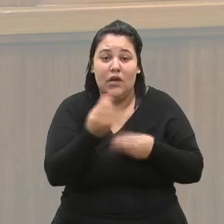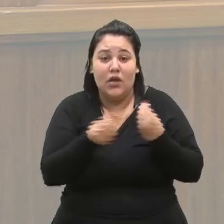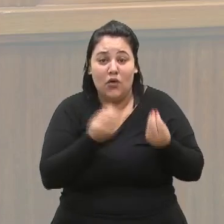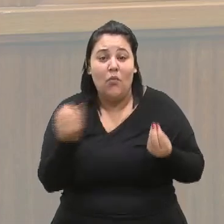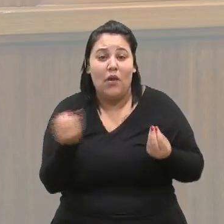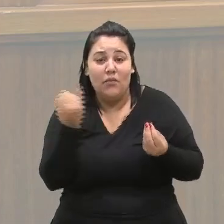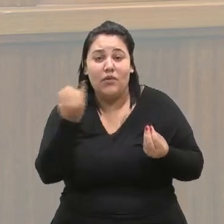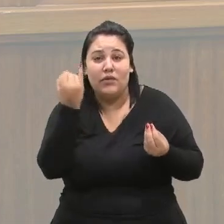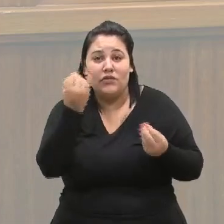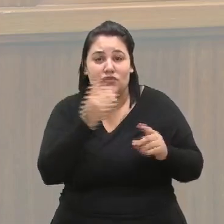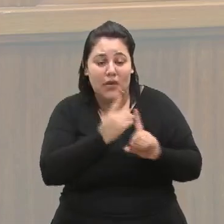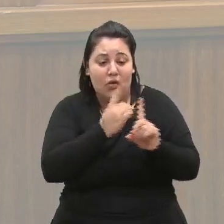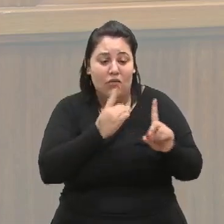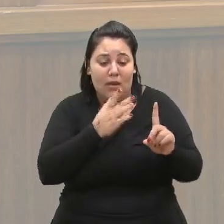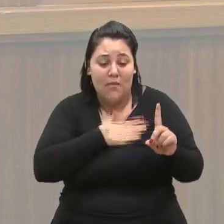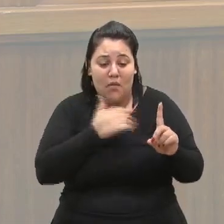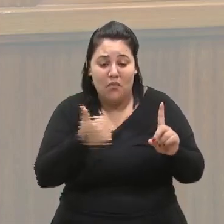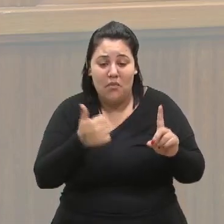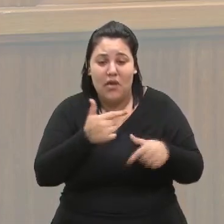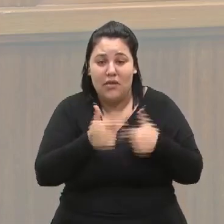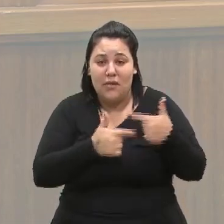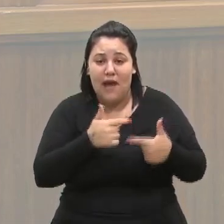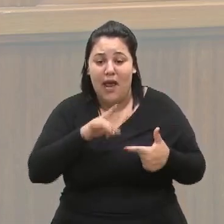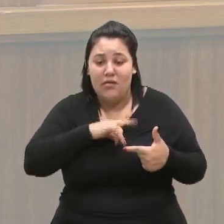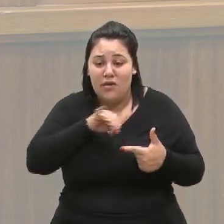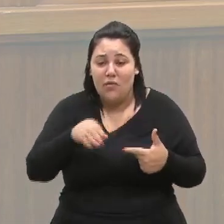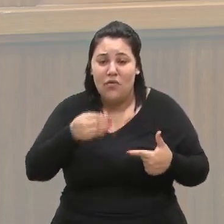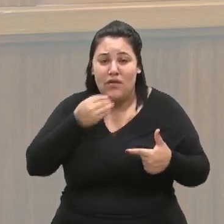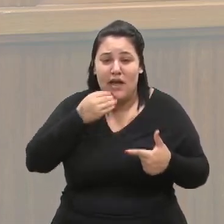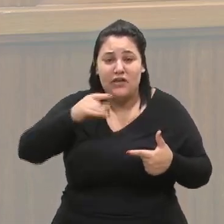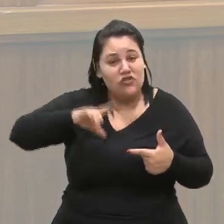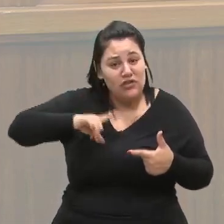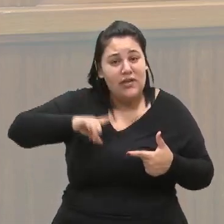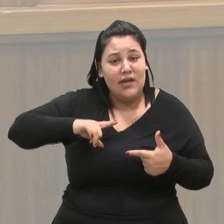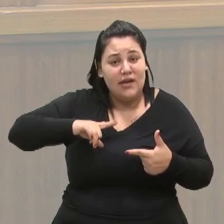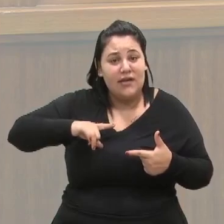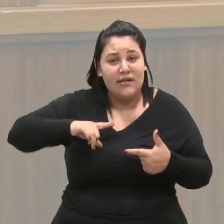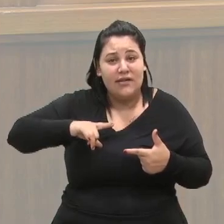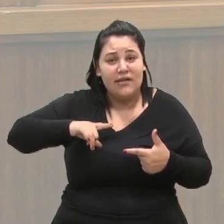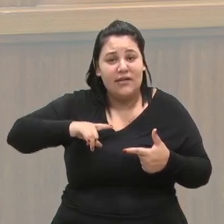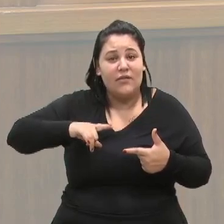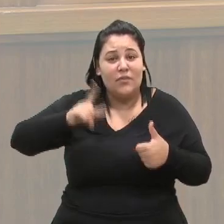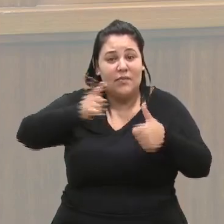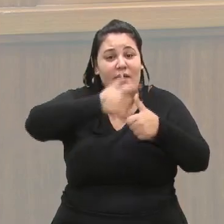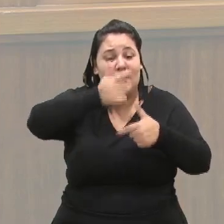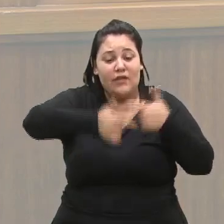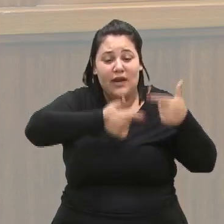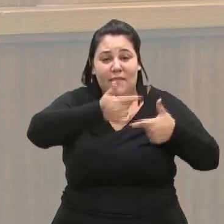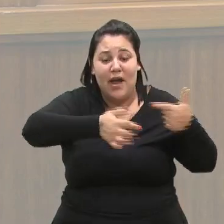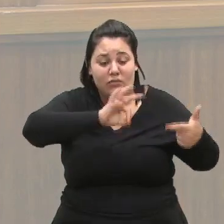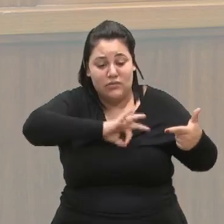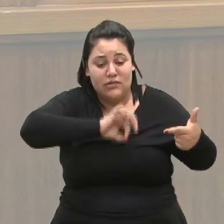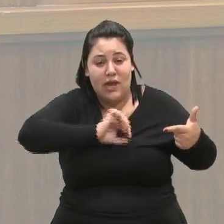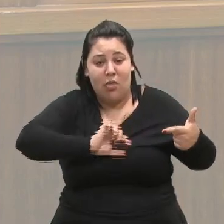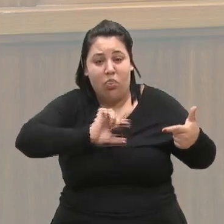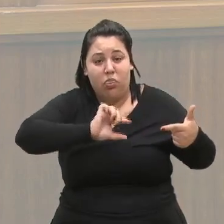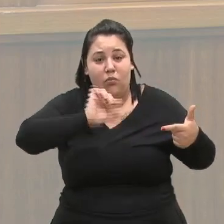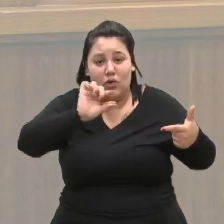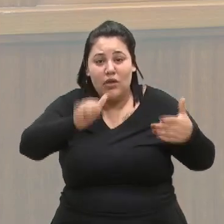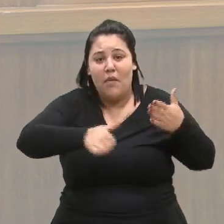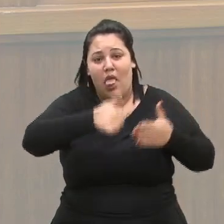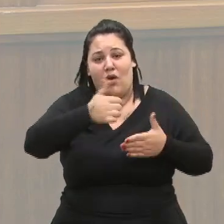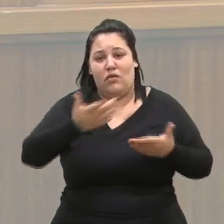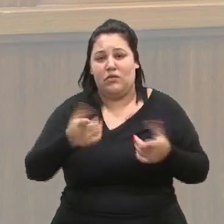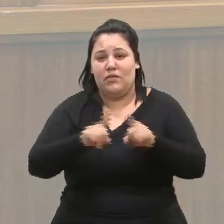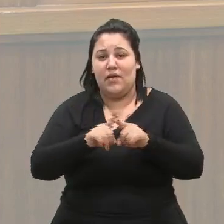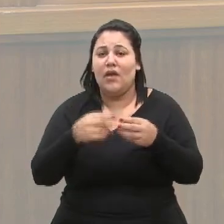emprego, para mim ter a oportunidade de ter um primeiro emprego melhor remunerado. E como isso